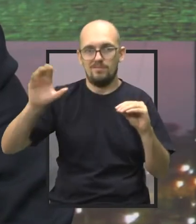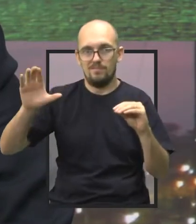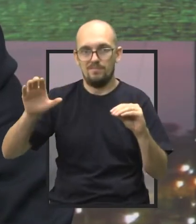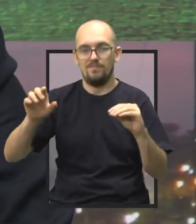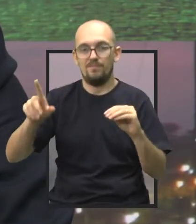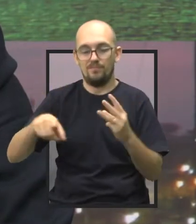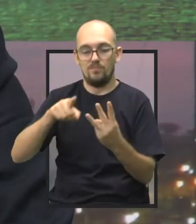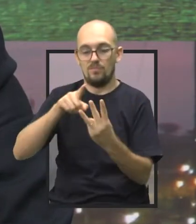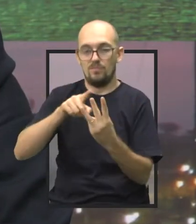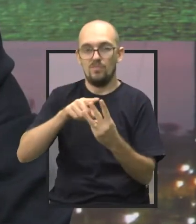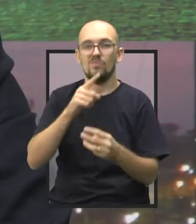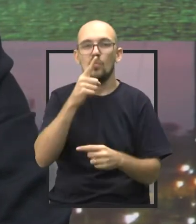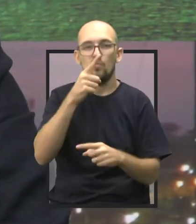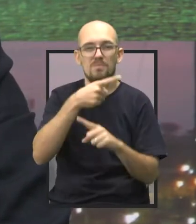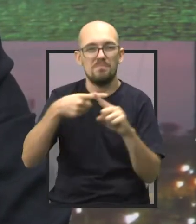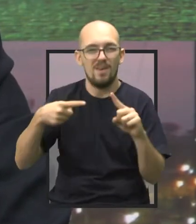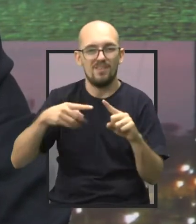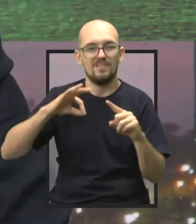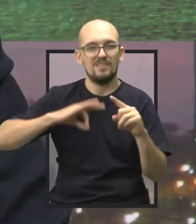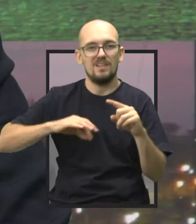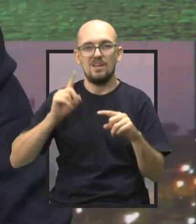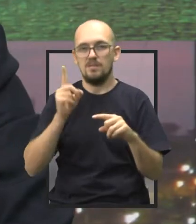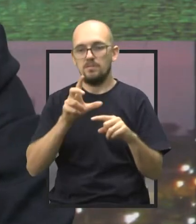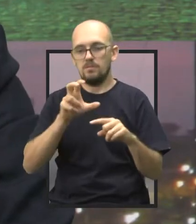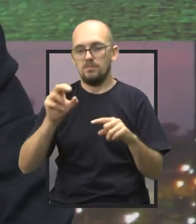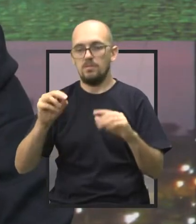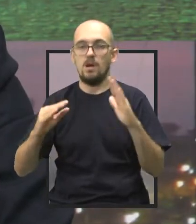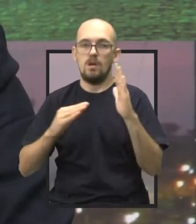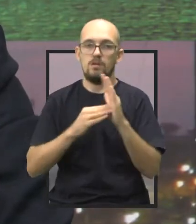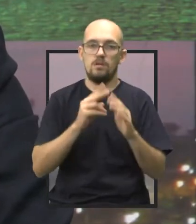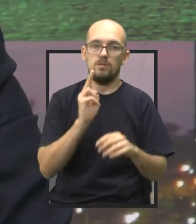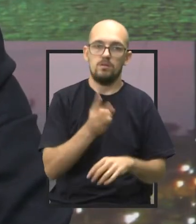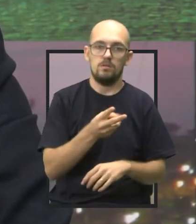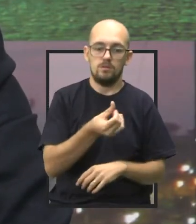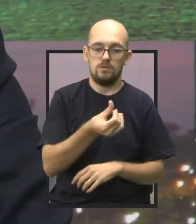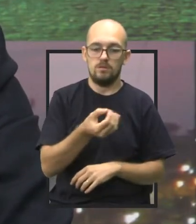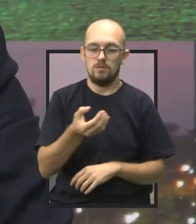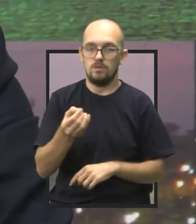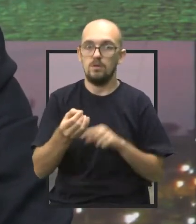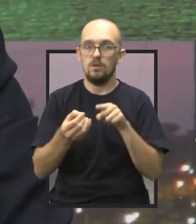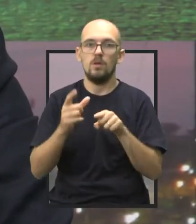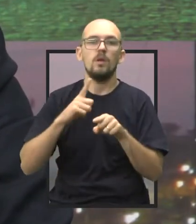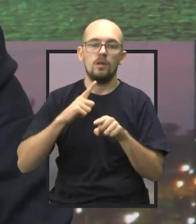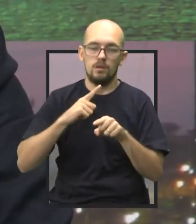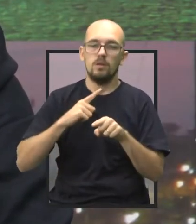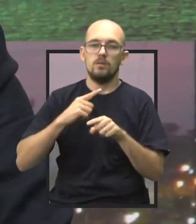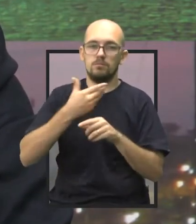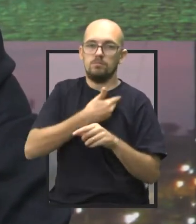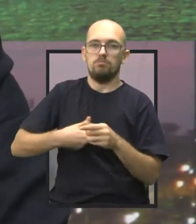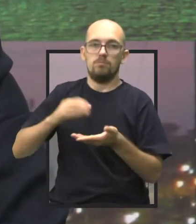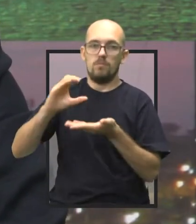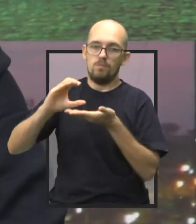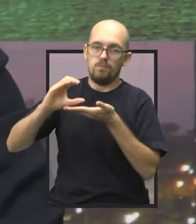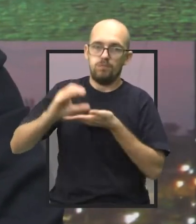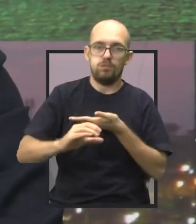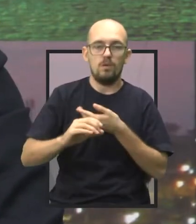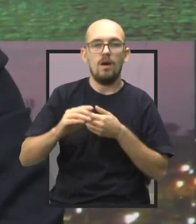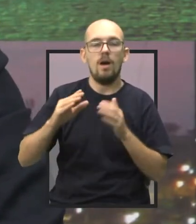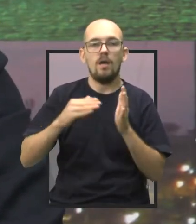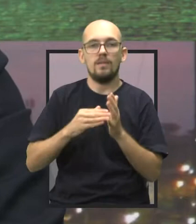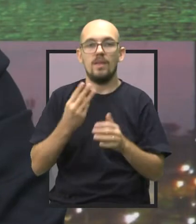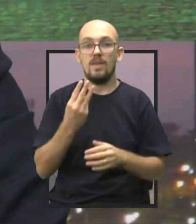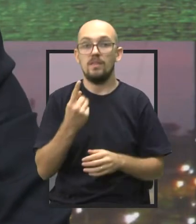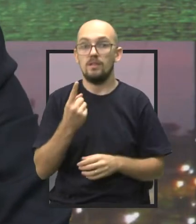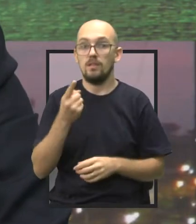1,5, com relação à renda de R$ 1.500 a R$ 2.600, ela tem um benefício do governo federal também de até R$ 31 mil. Reais.